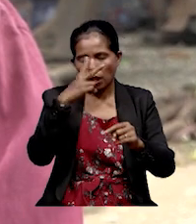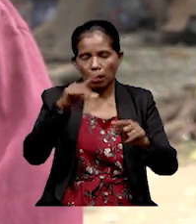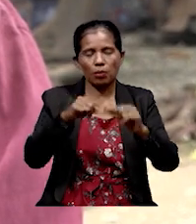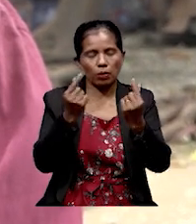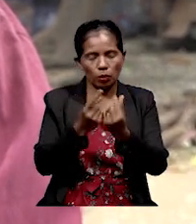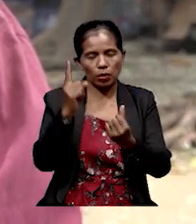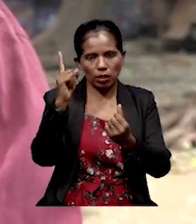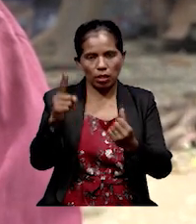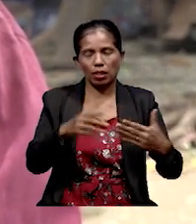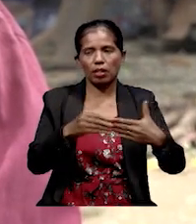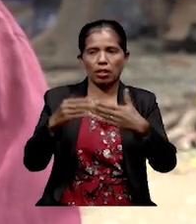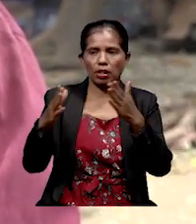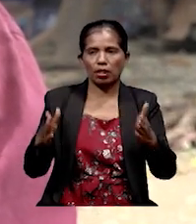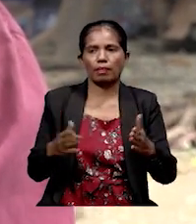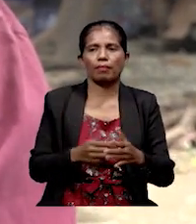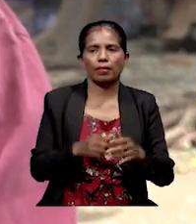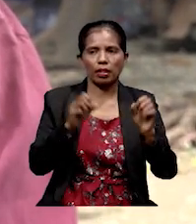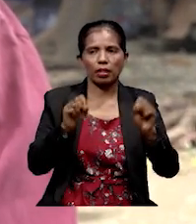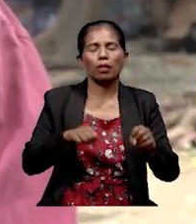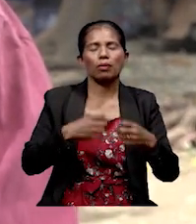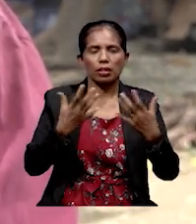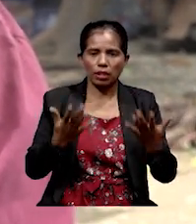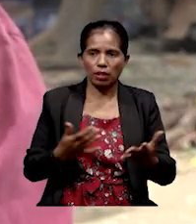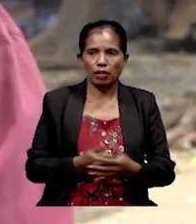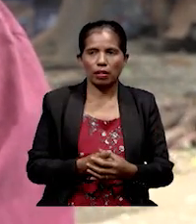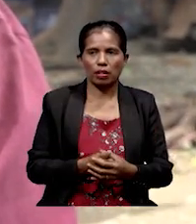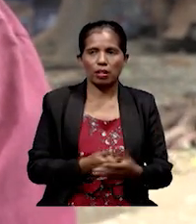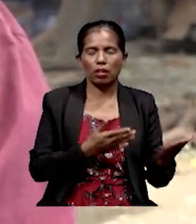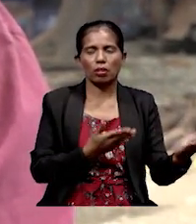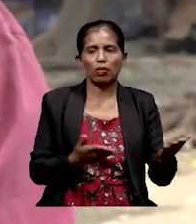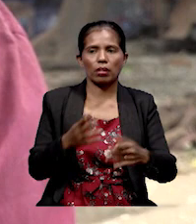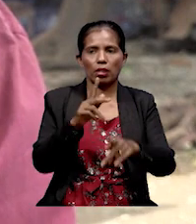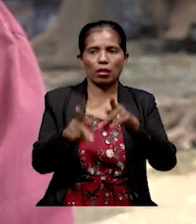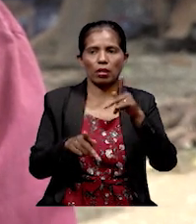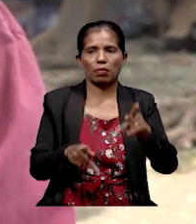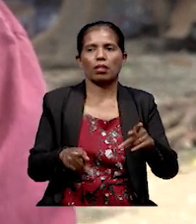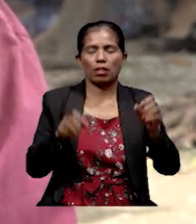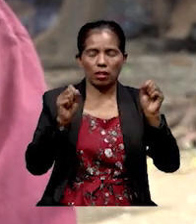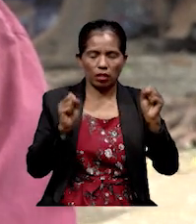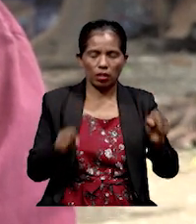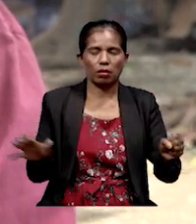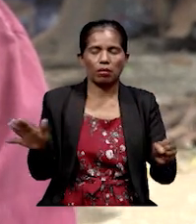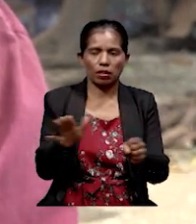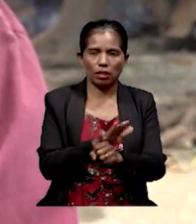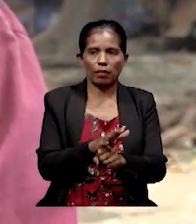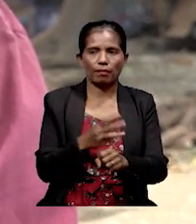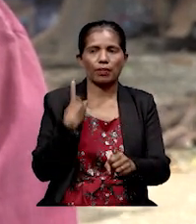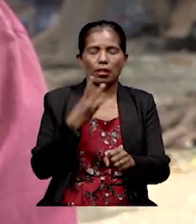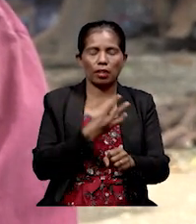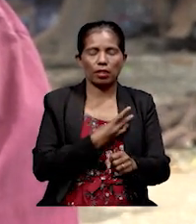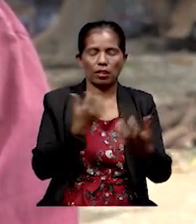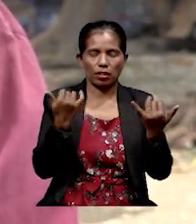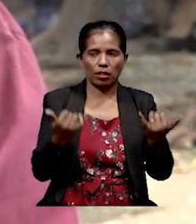dare mabe ukune label hare think unsa para luri sociedade i dene sai kompetitivo i nação itna era ida agora era